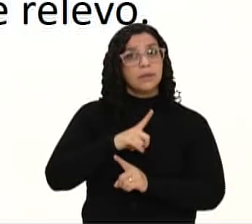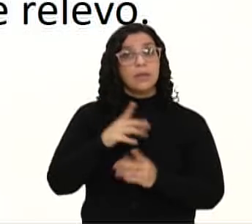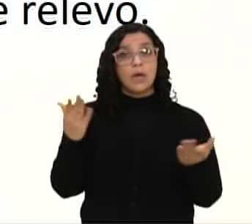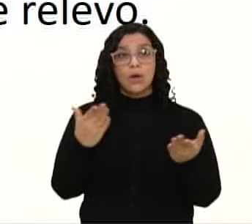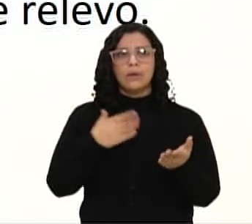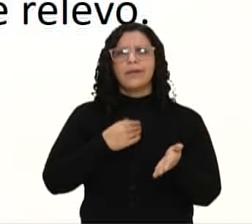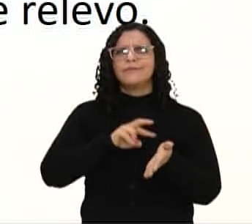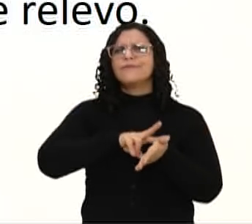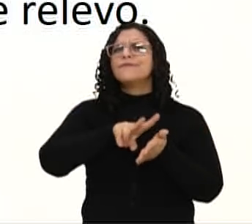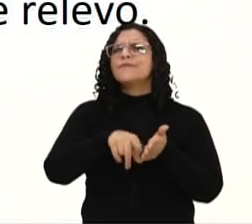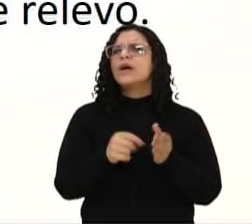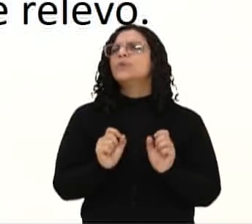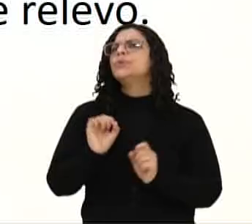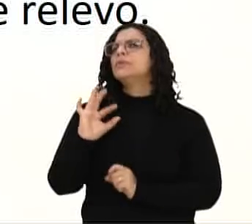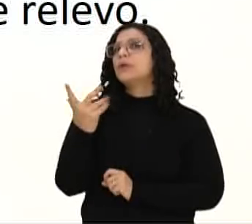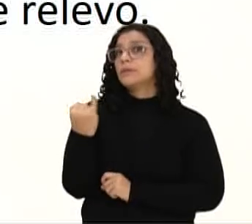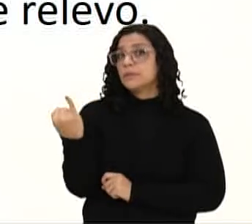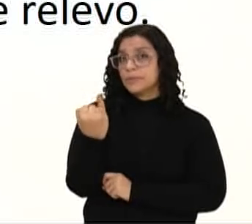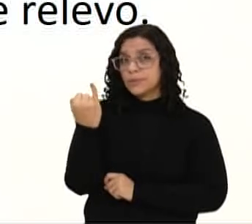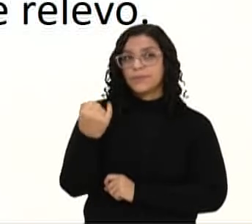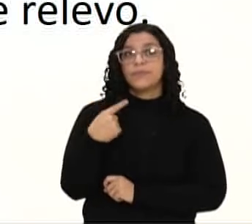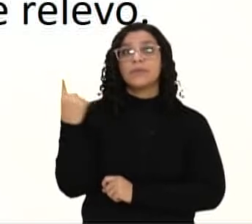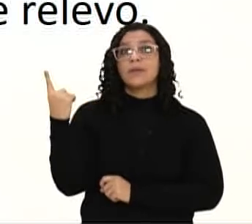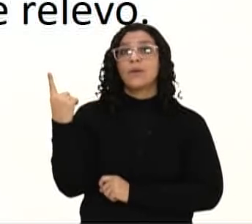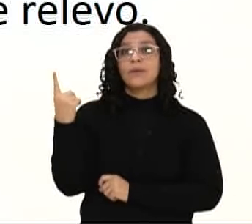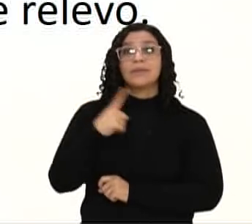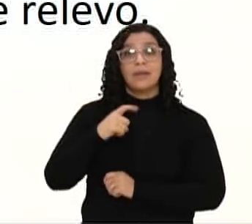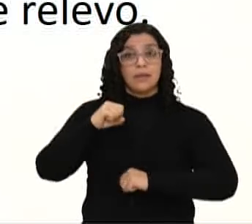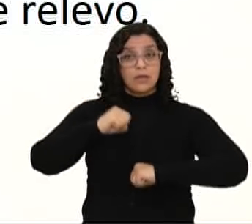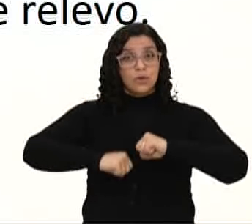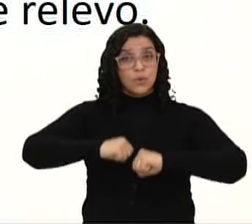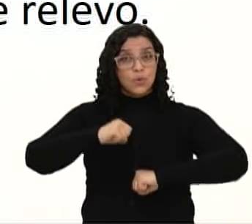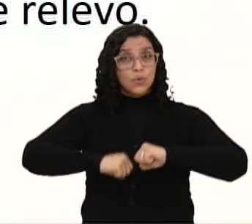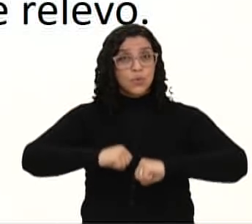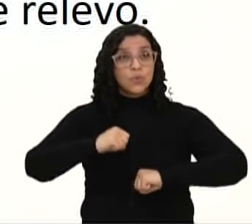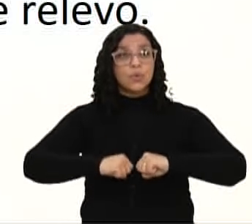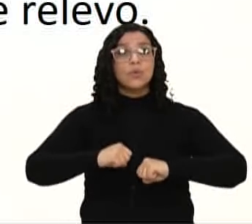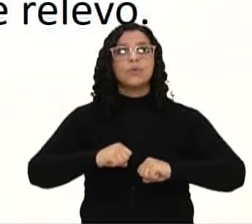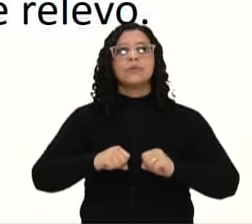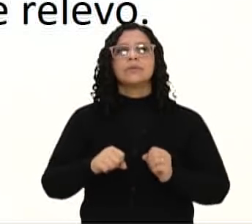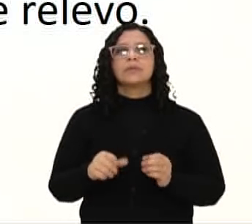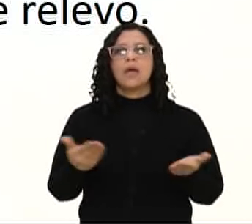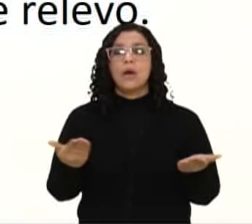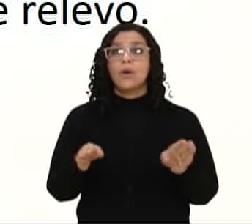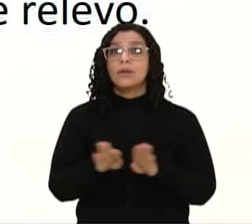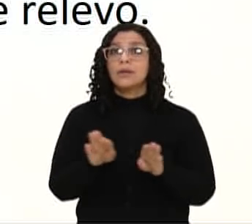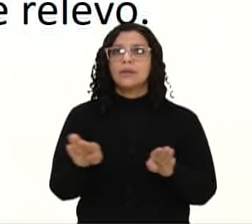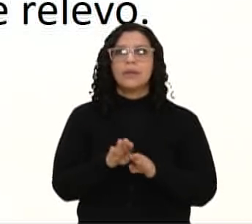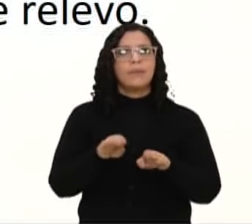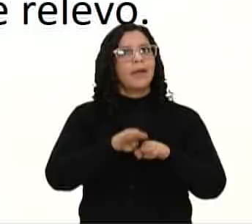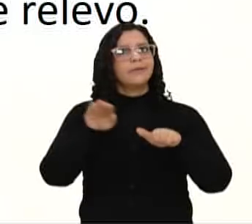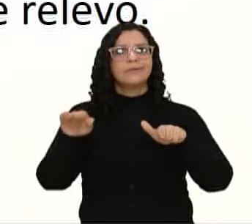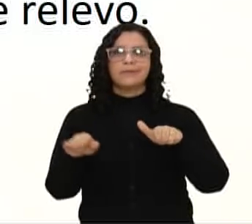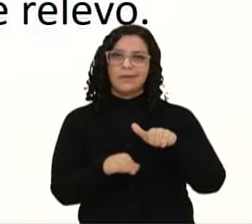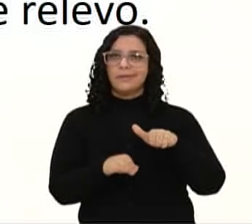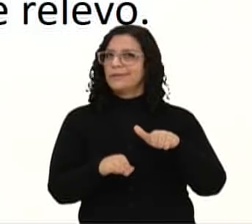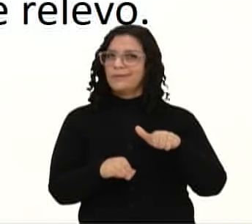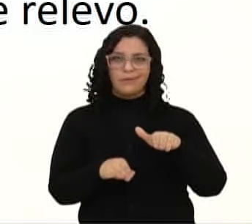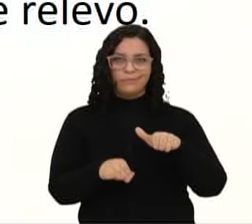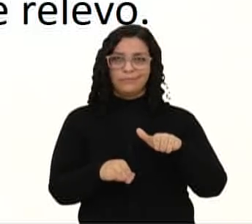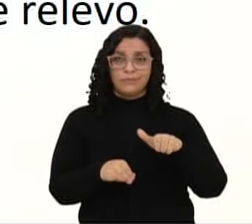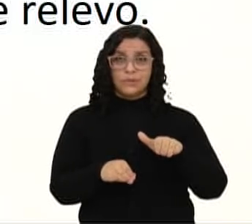De diferença ou de algo que é importante? A distribuição das indústrias, que é desigual no nosso